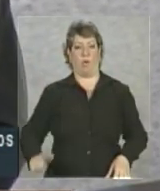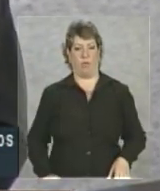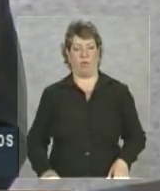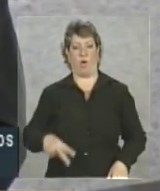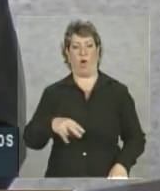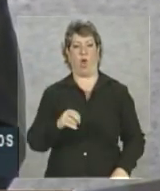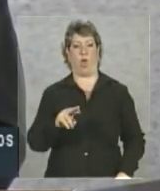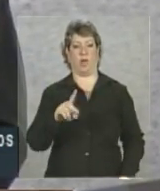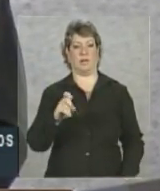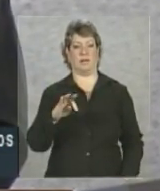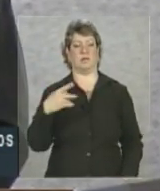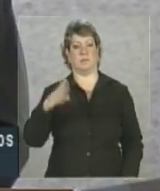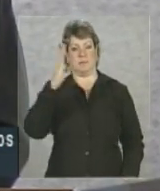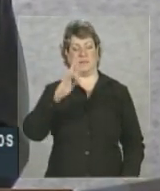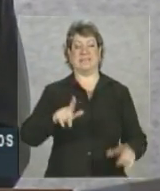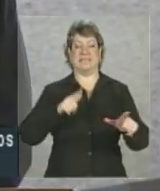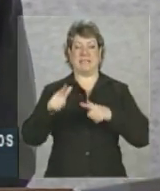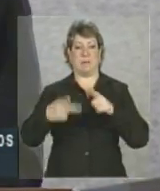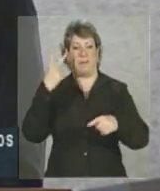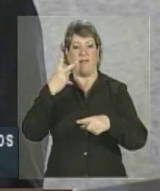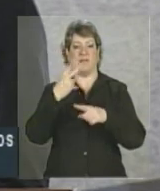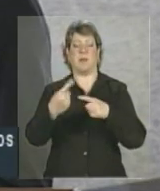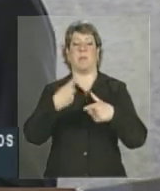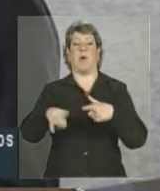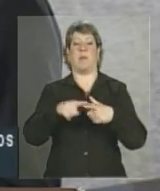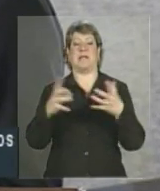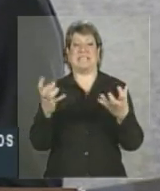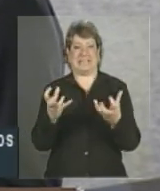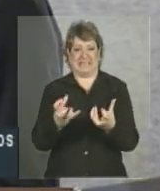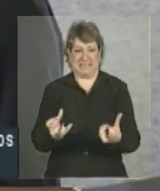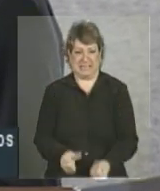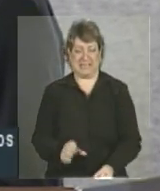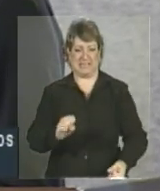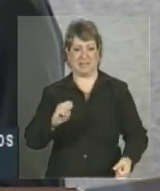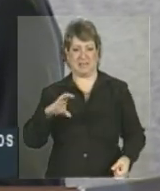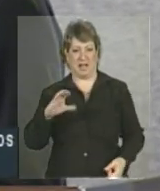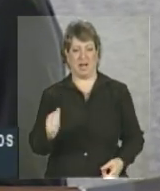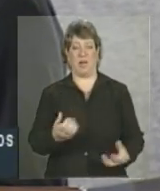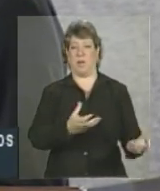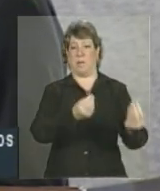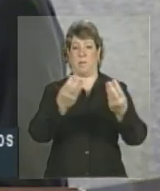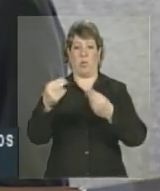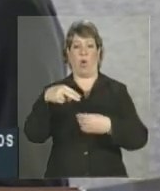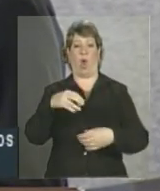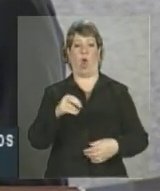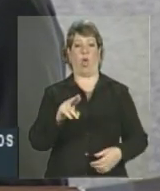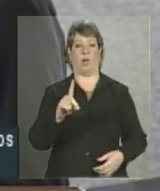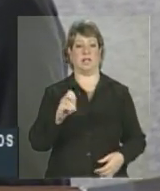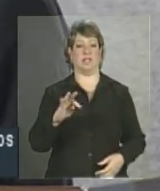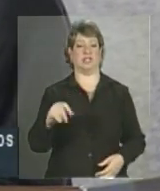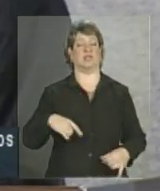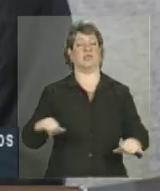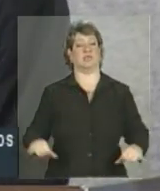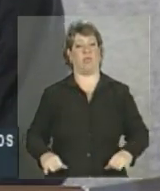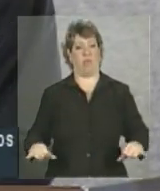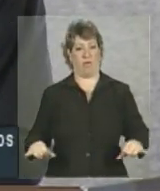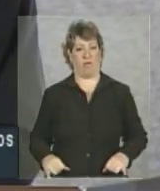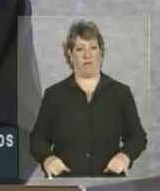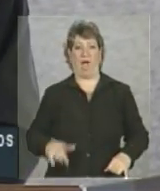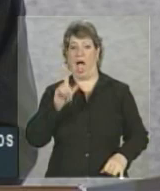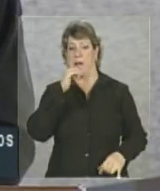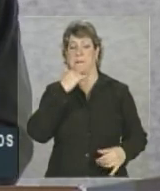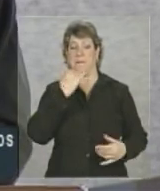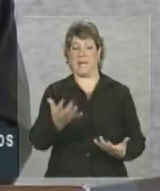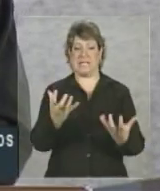Brasil para trabalhar o enfrentamento à estiagem de tantos nordestinos que estão sofrendo com a